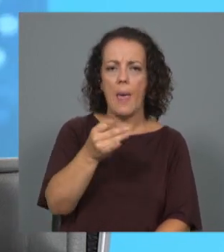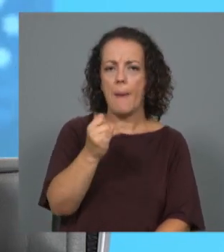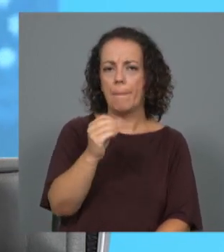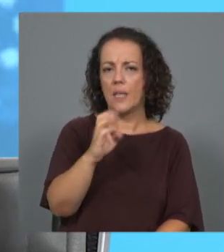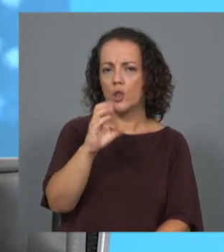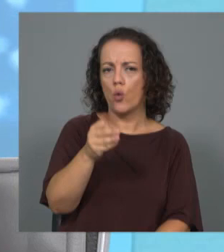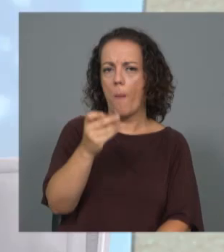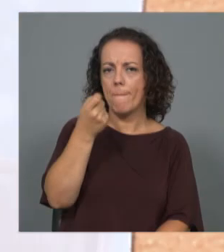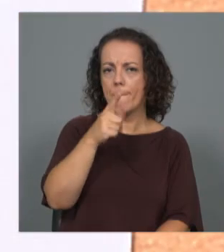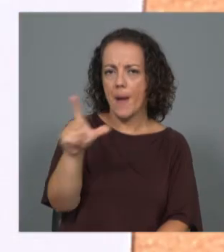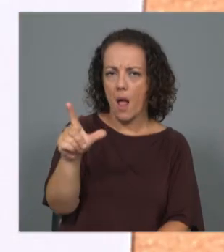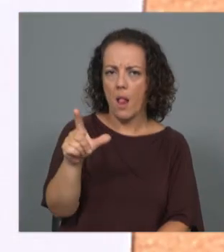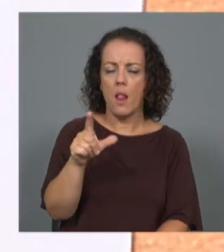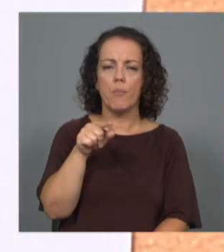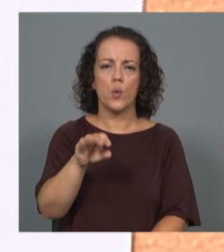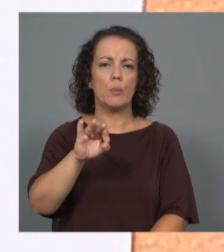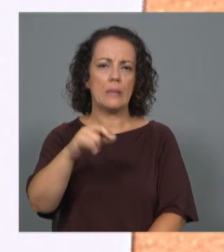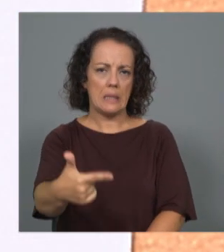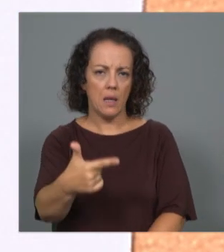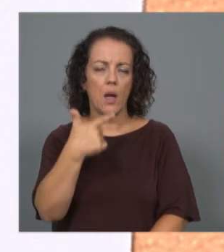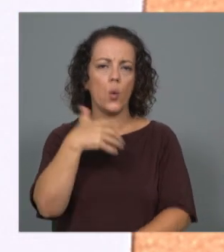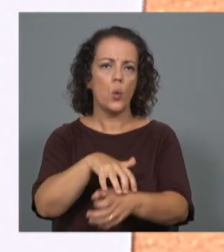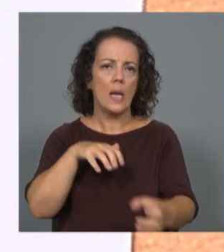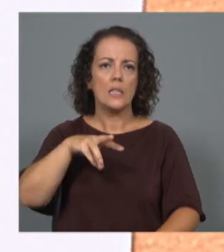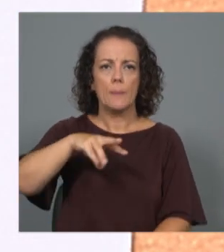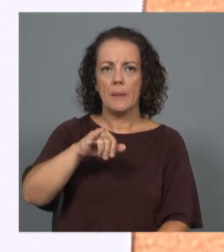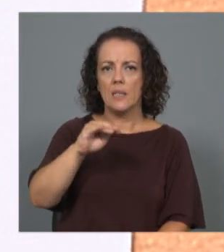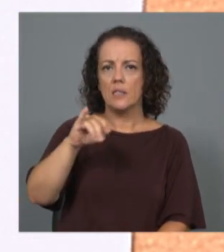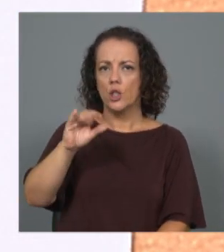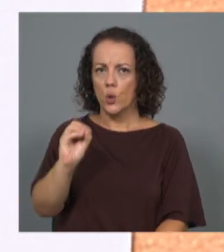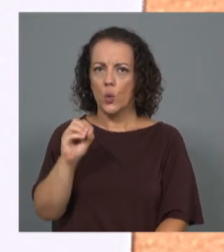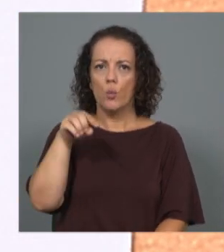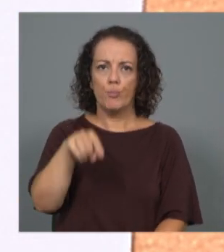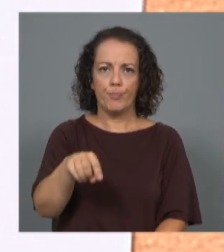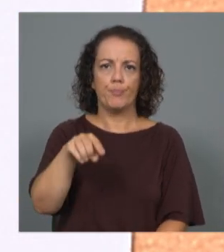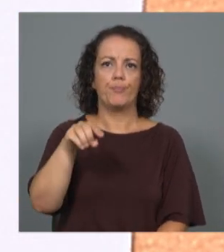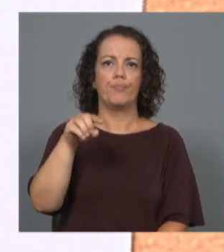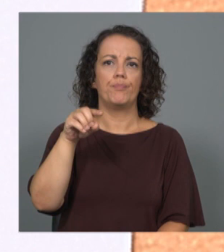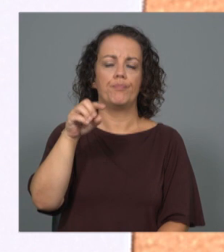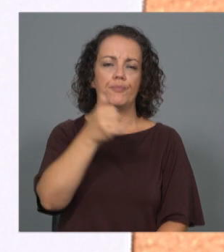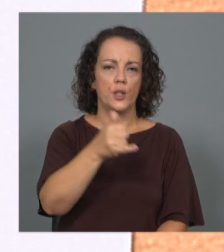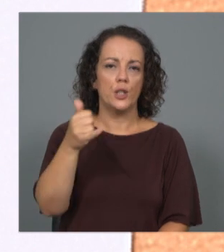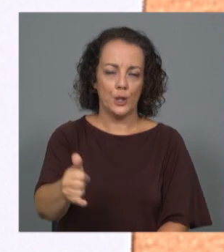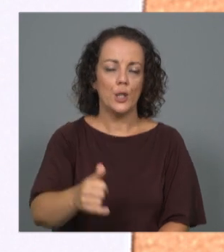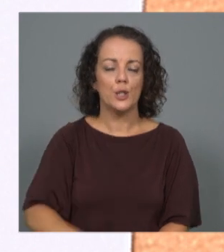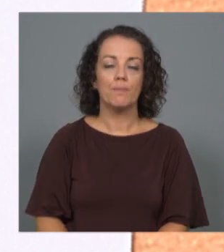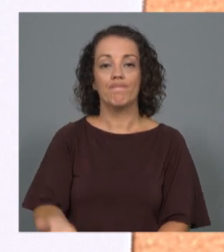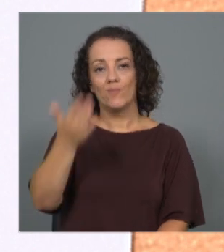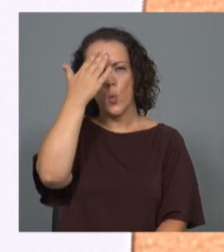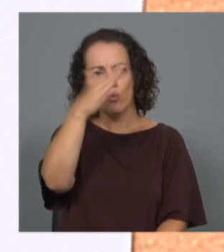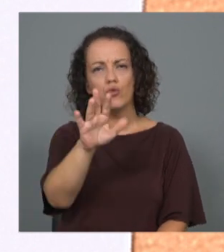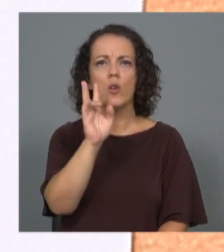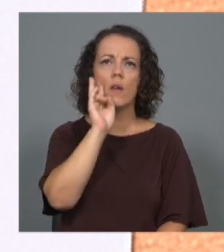www.conferenciaepiscopal.pt/Congresso Missio 22. Fica este desafio, quando nos escutam também, para que se envolvam